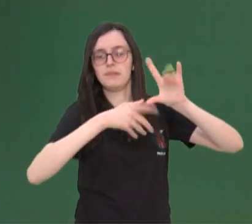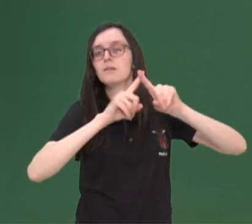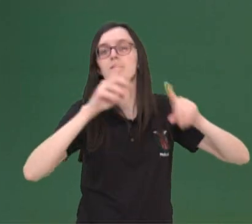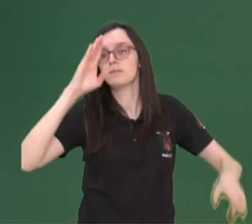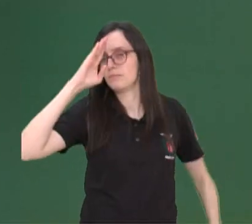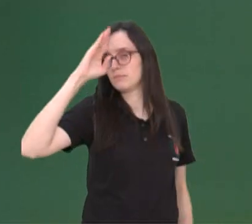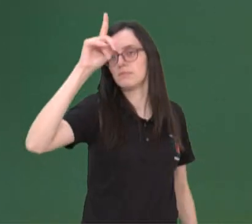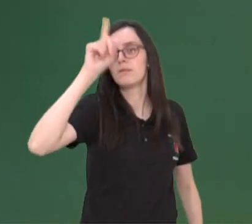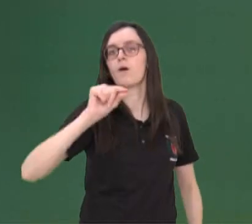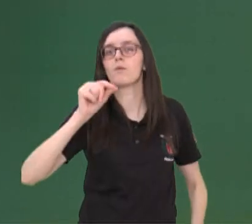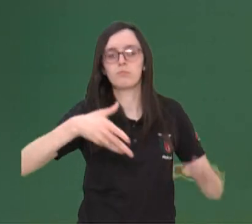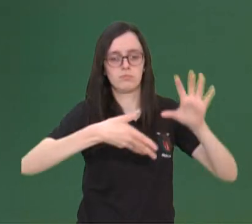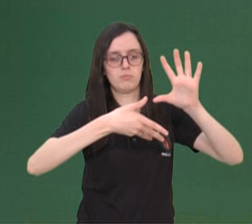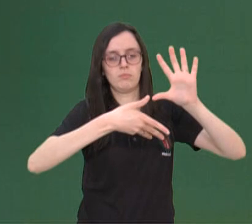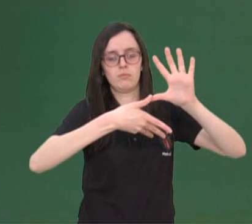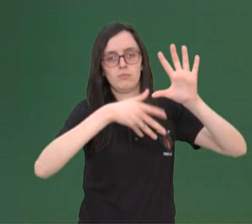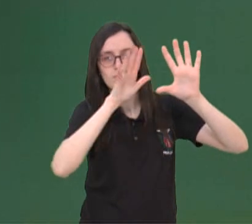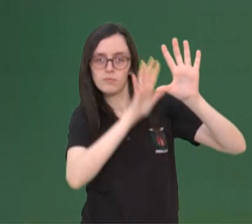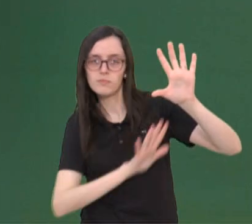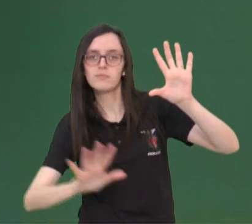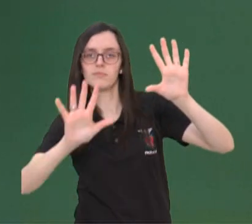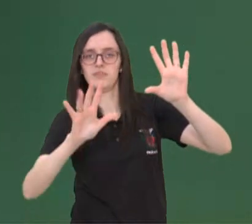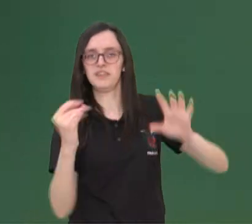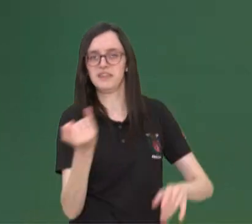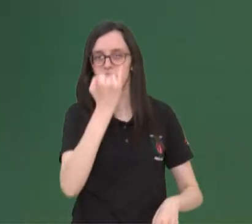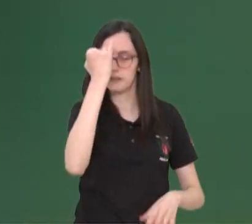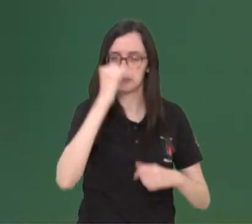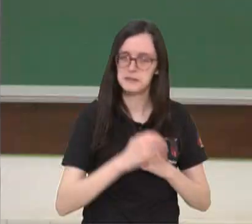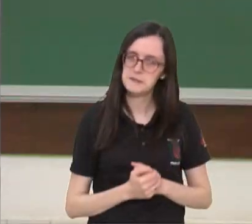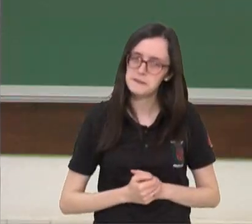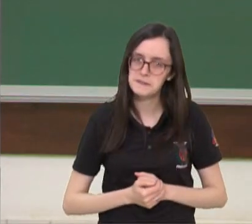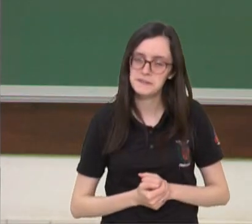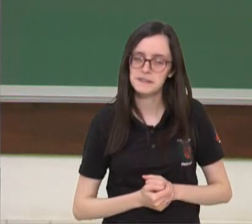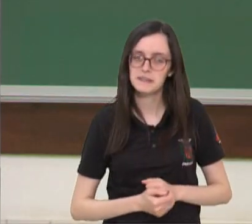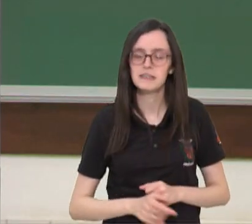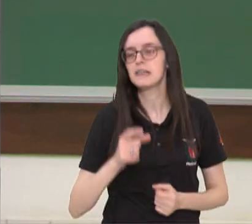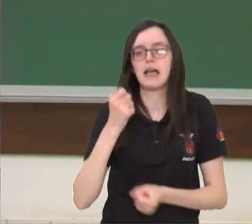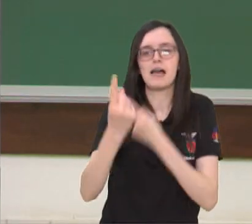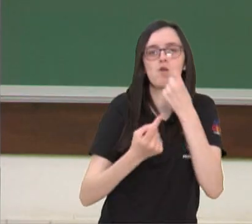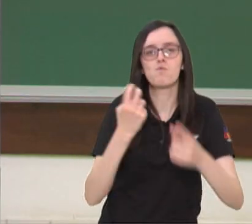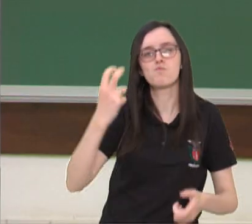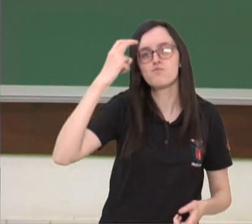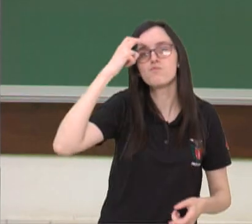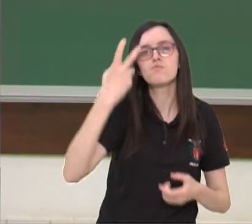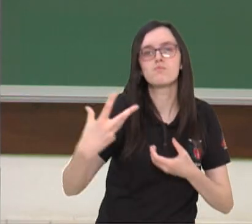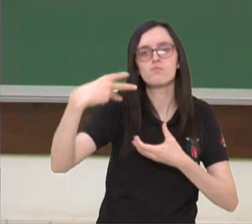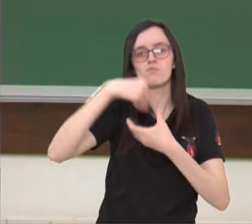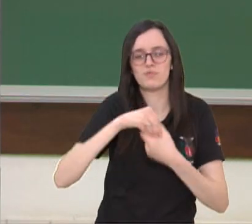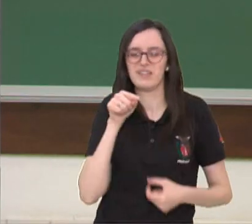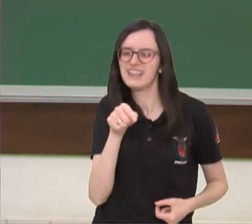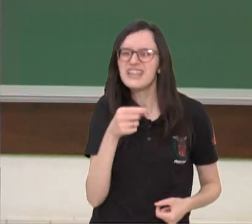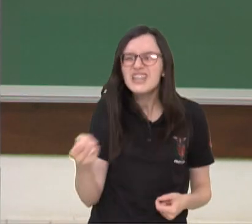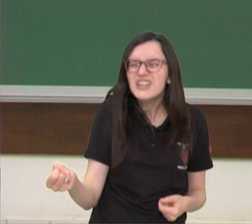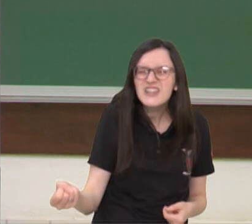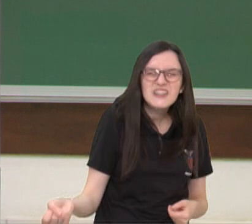principalmente América Latina, e o Novíssimo Mundo, enquanto algumas culturas dentro do Novíssimo